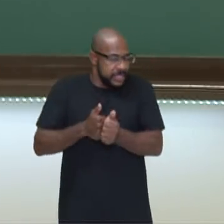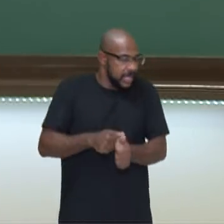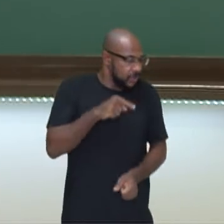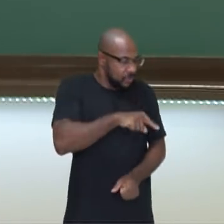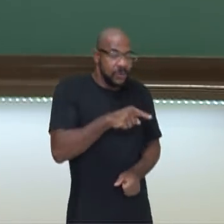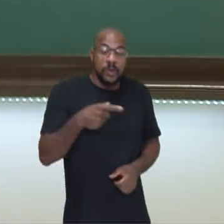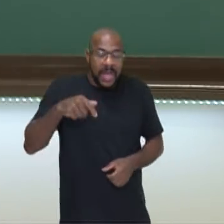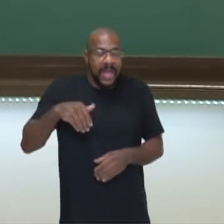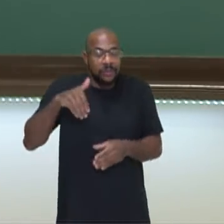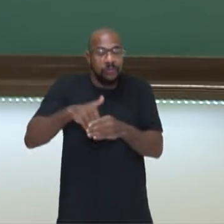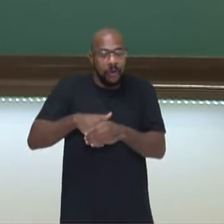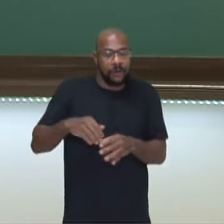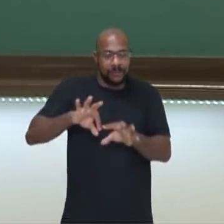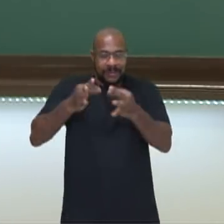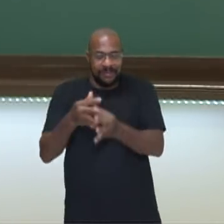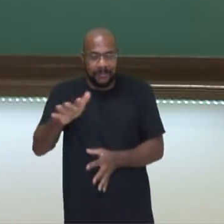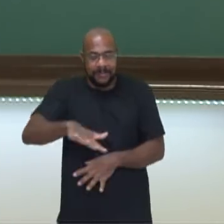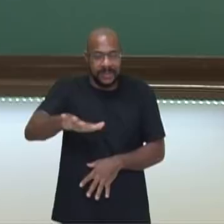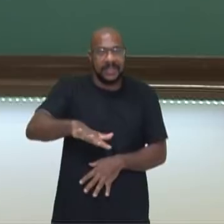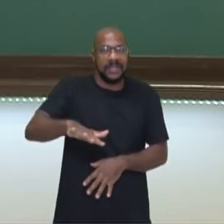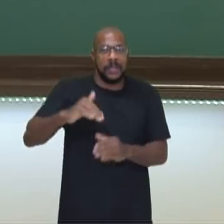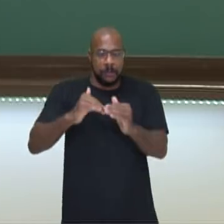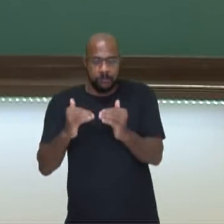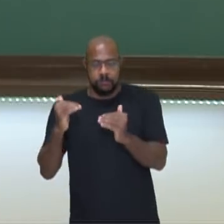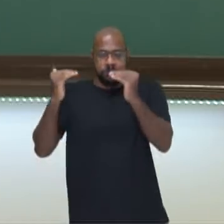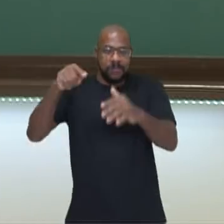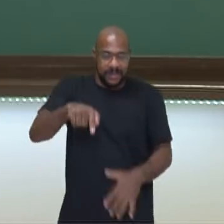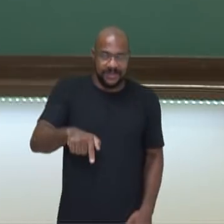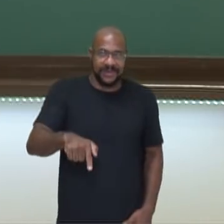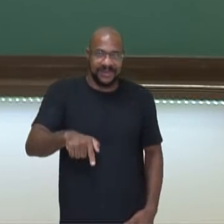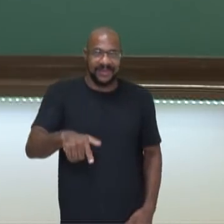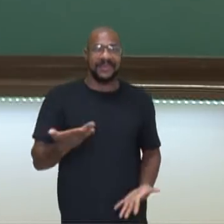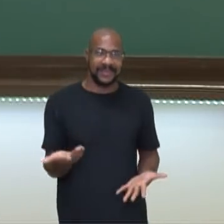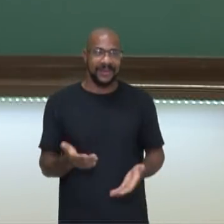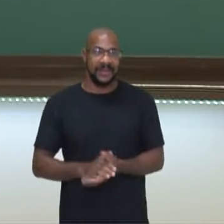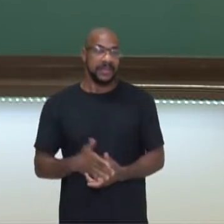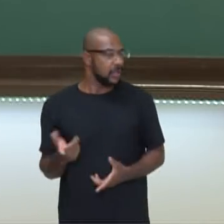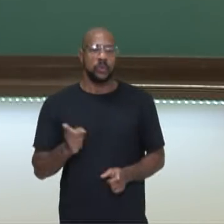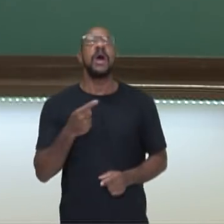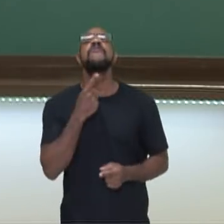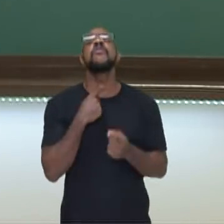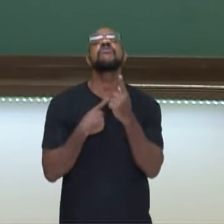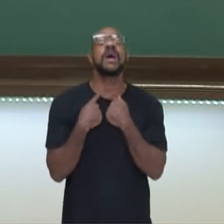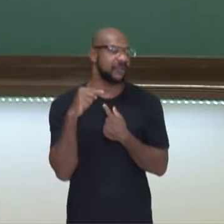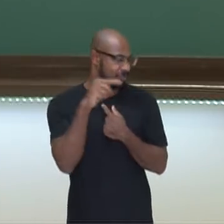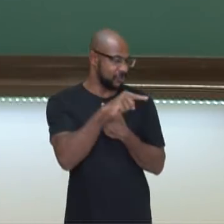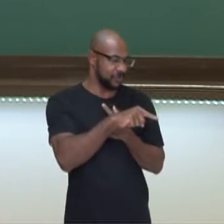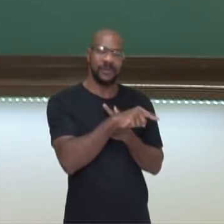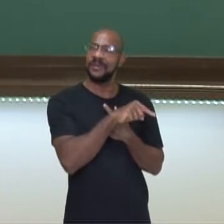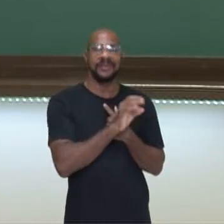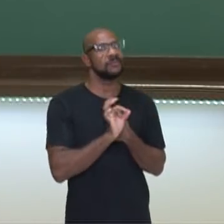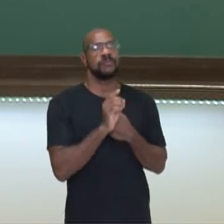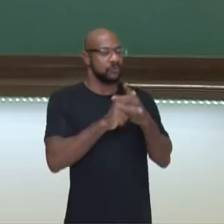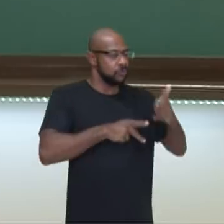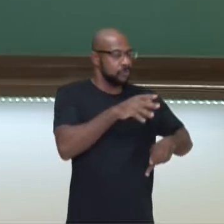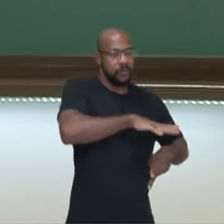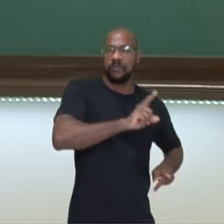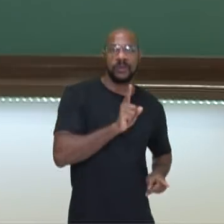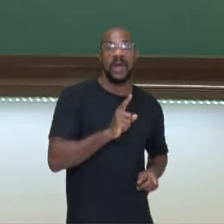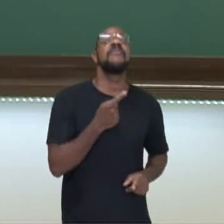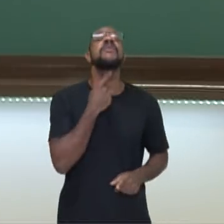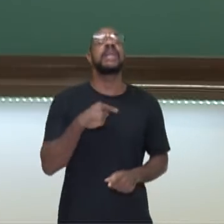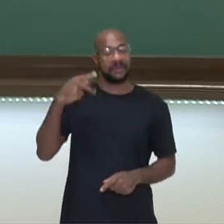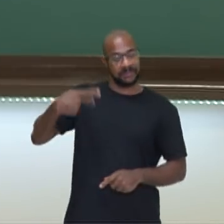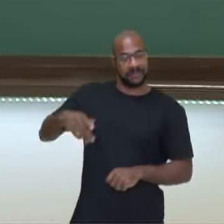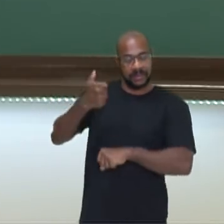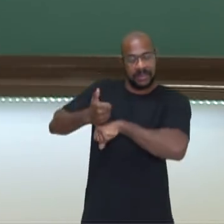voto do eleitor. Ou seja, o voto não representava a vontade do eleitor, mas a vontade do coronel. É como se o